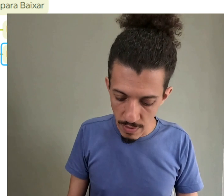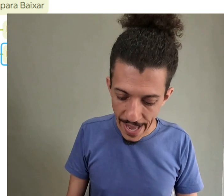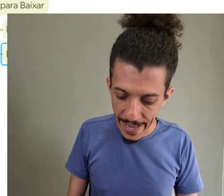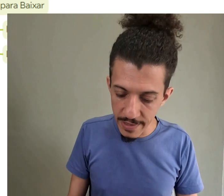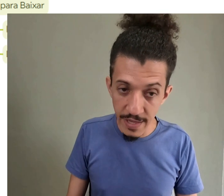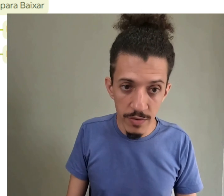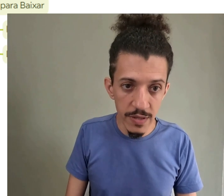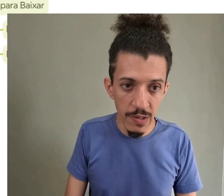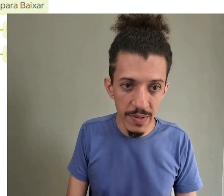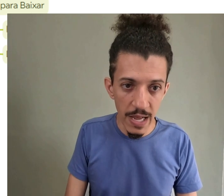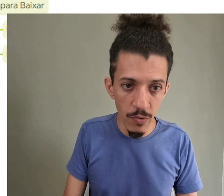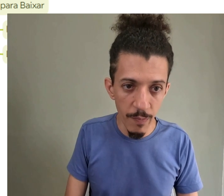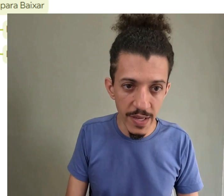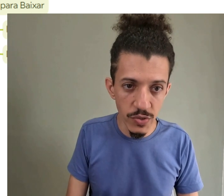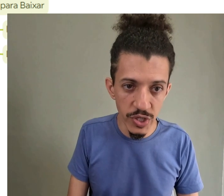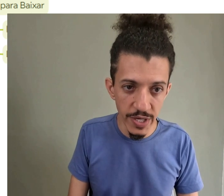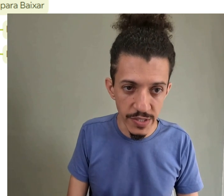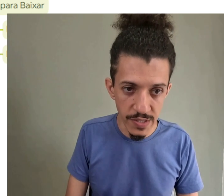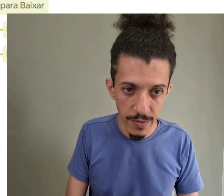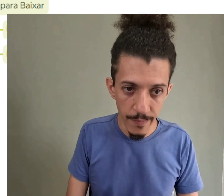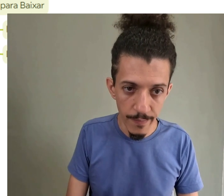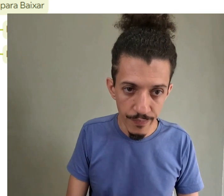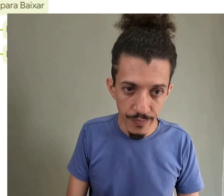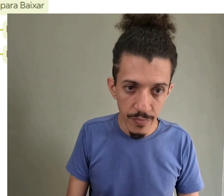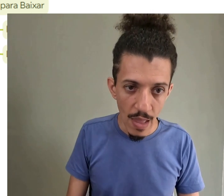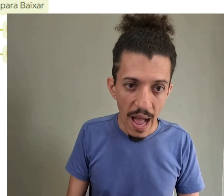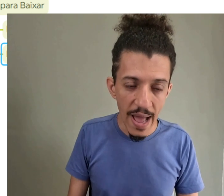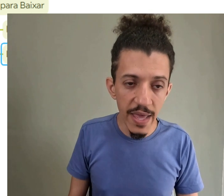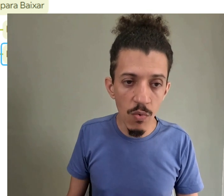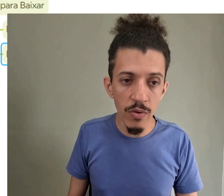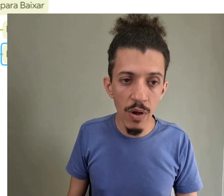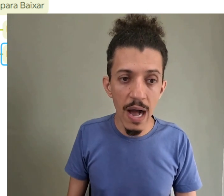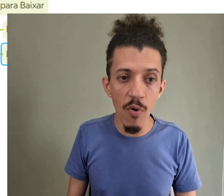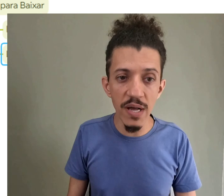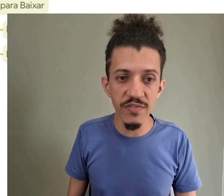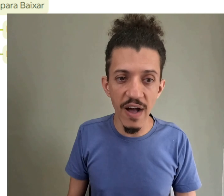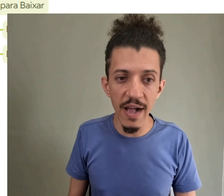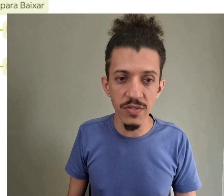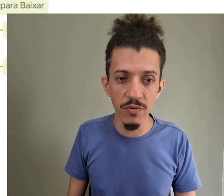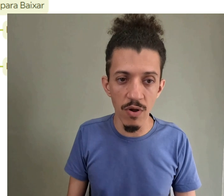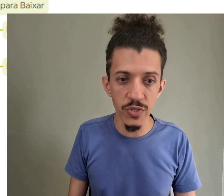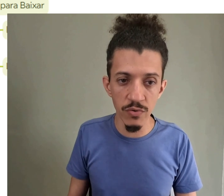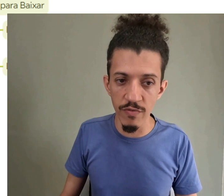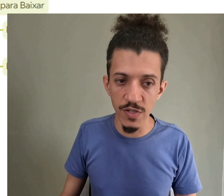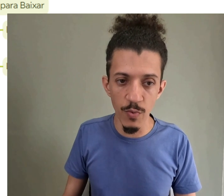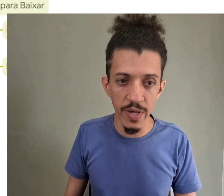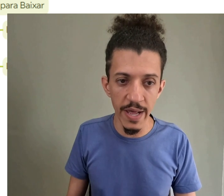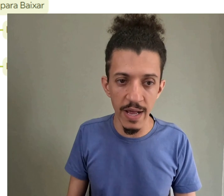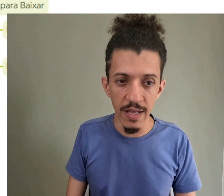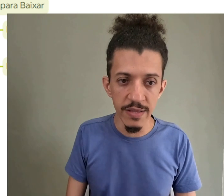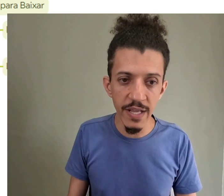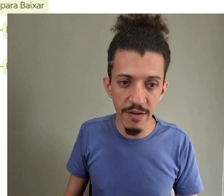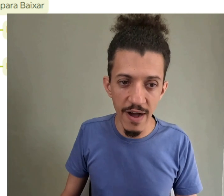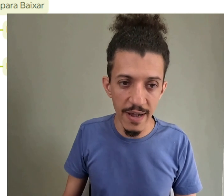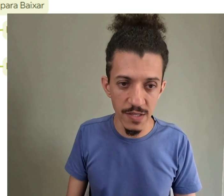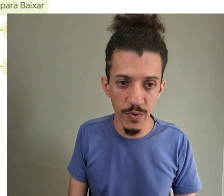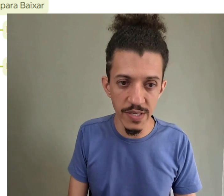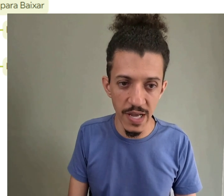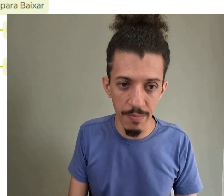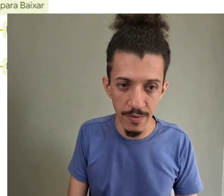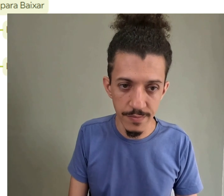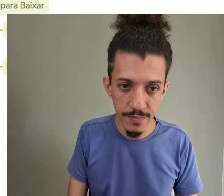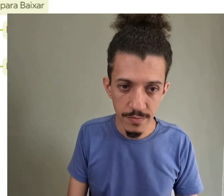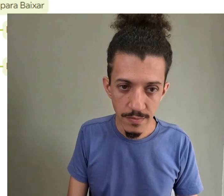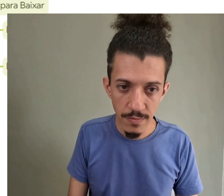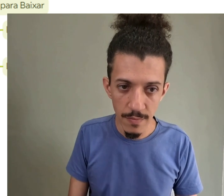1, aí ele tem um determinado preço X. Aí, quando acabou as vagas do lote 1, vamos supor que era 30 vagas, por